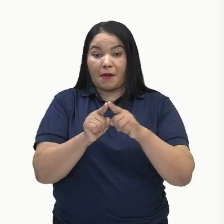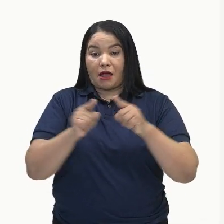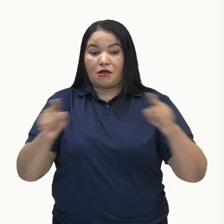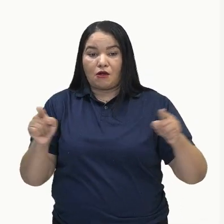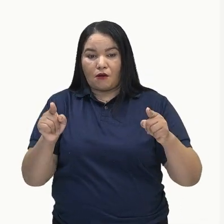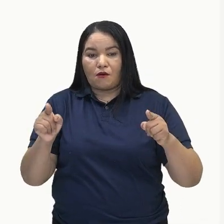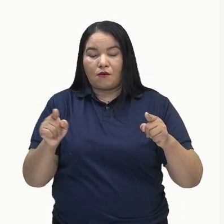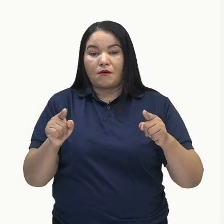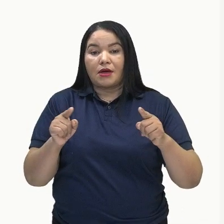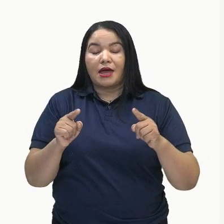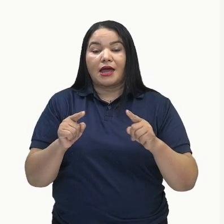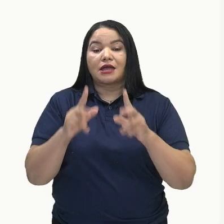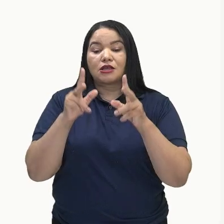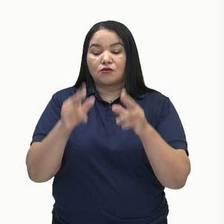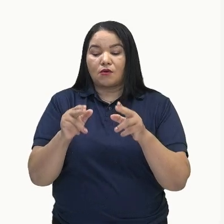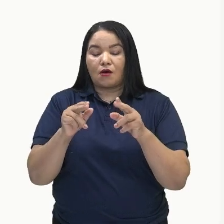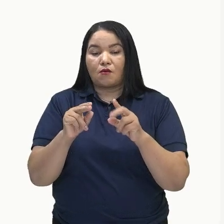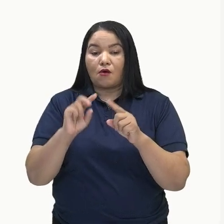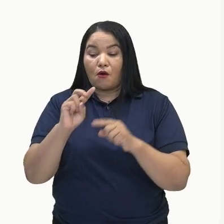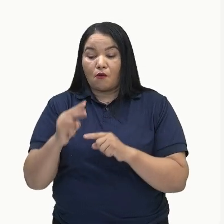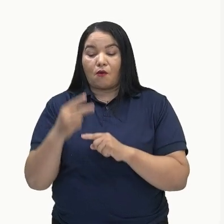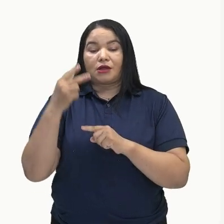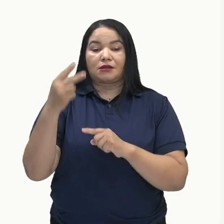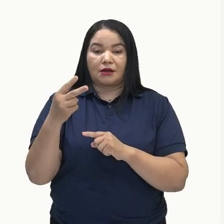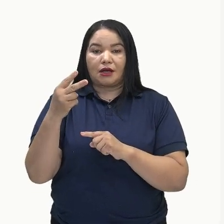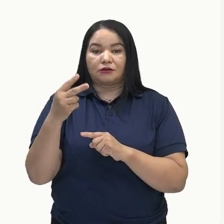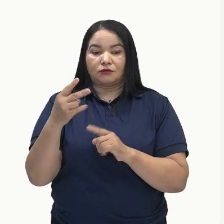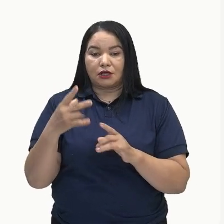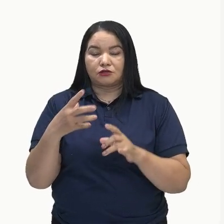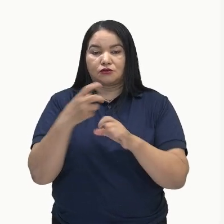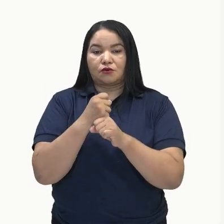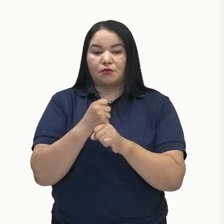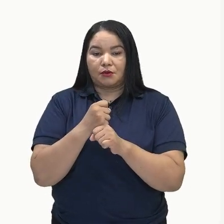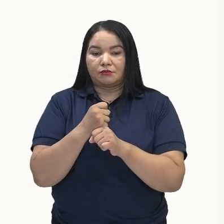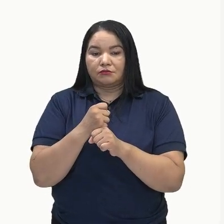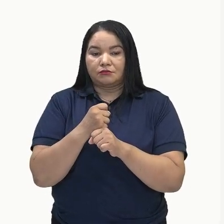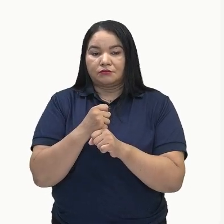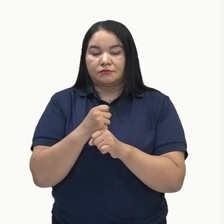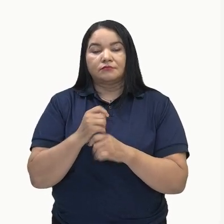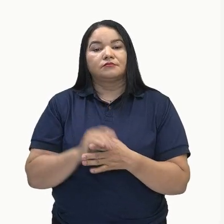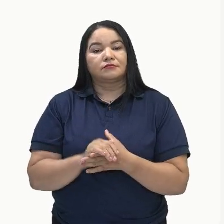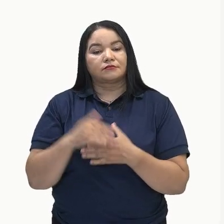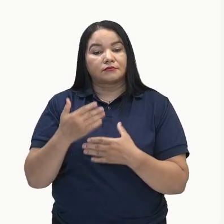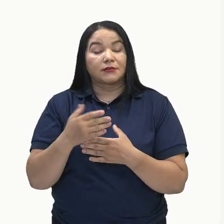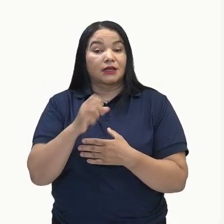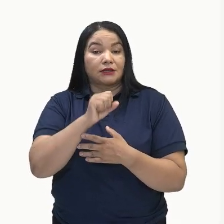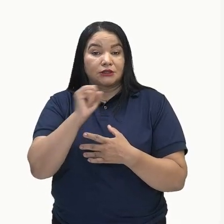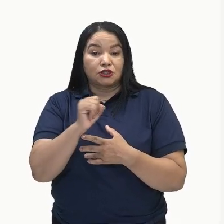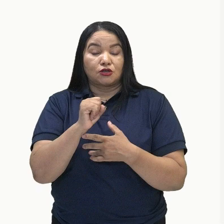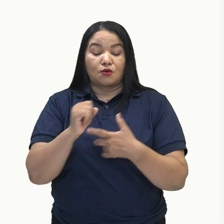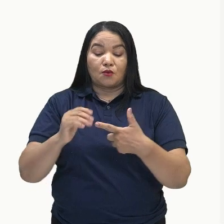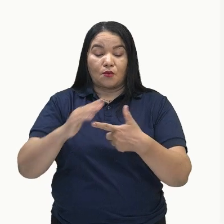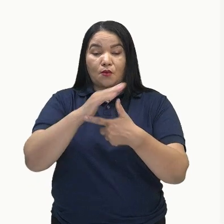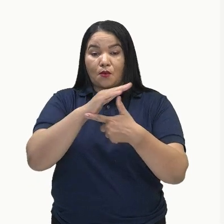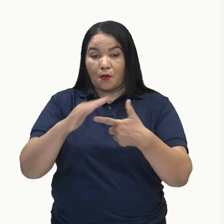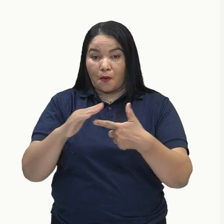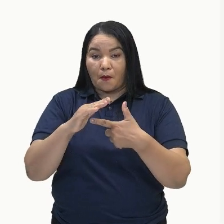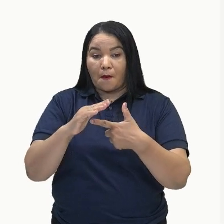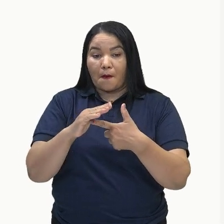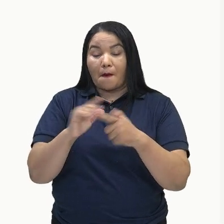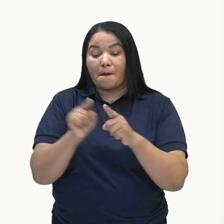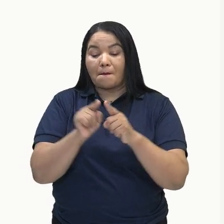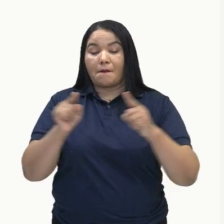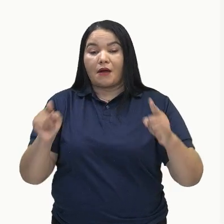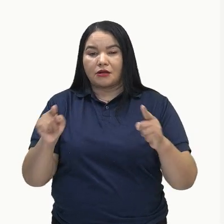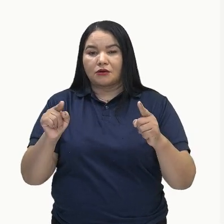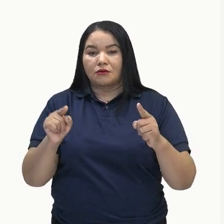quadrado da soma dos outros dois lados. Ou melhor, se o quadrado do lado maior é igual à soma dos quadrados dos outros dois lados. Olha o que o professor está